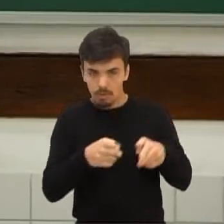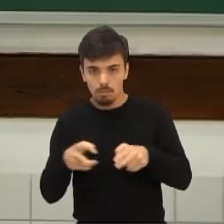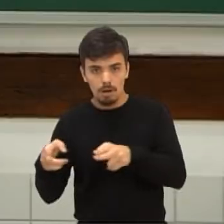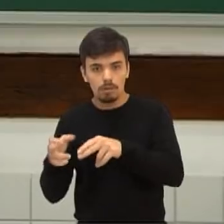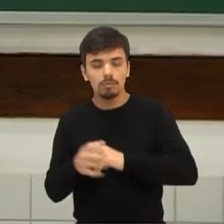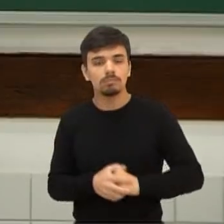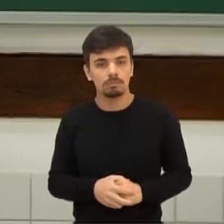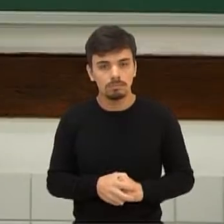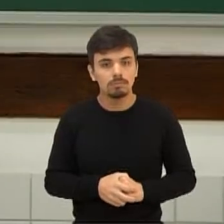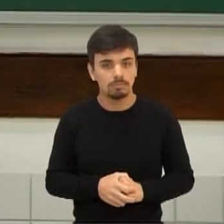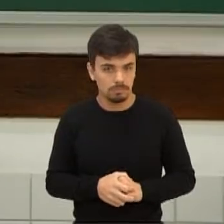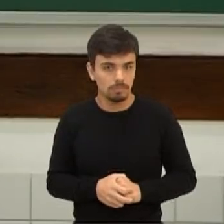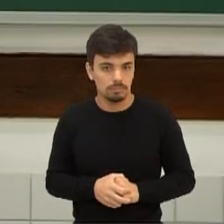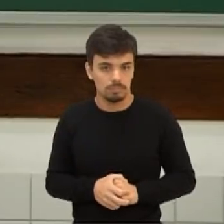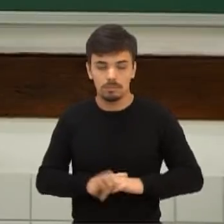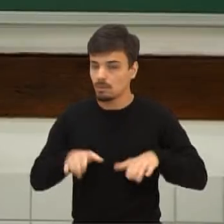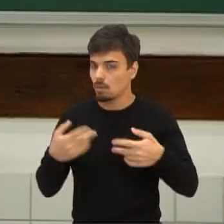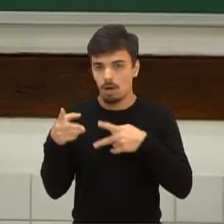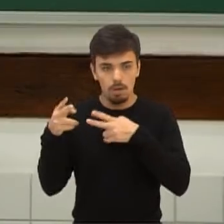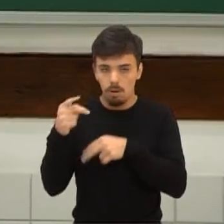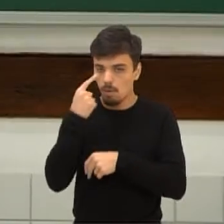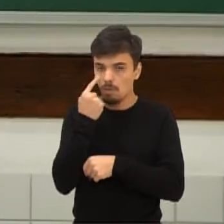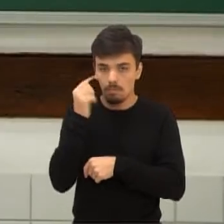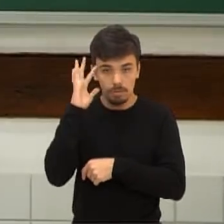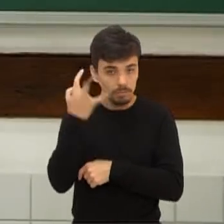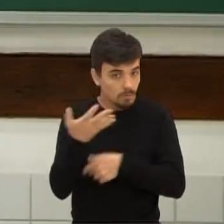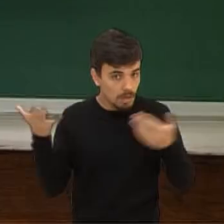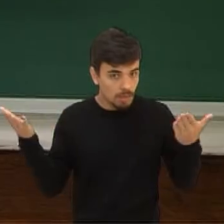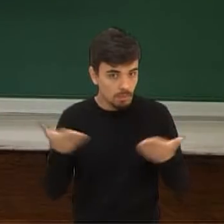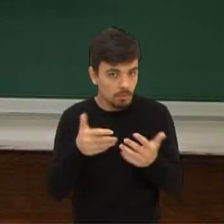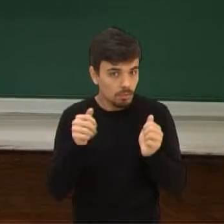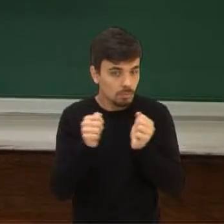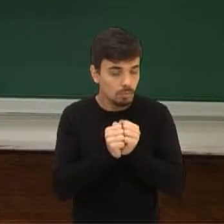iguais. Então, vamos resolver junto aqui?